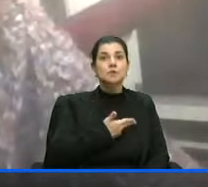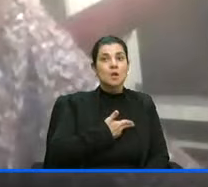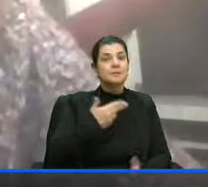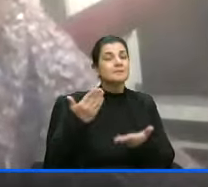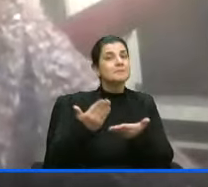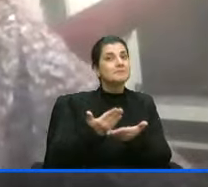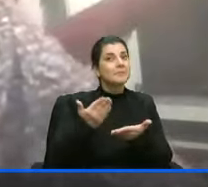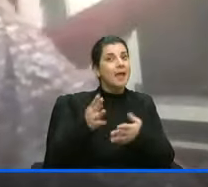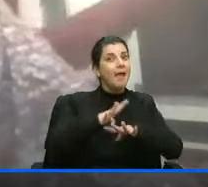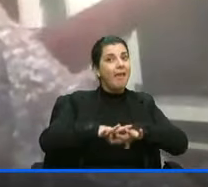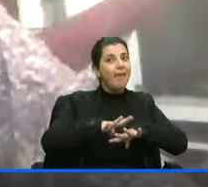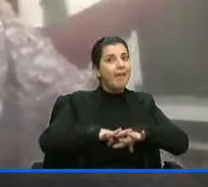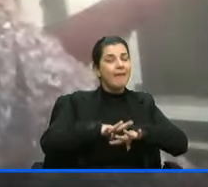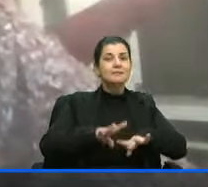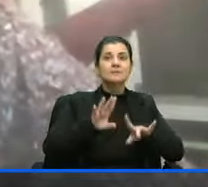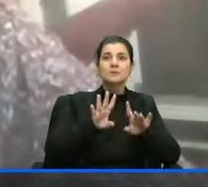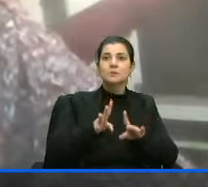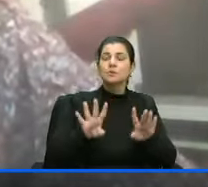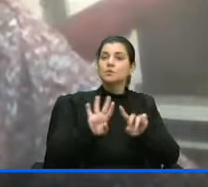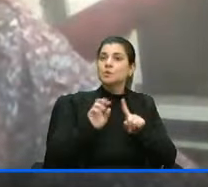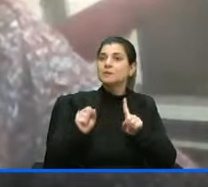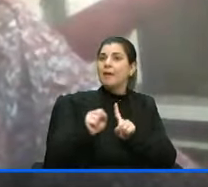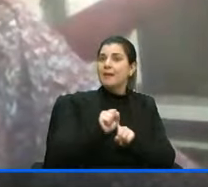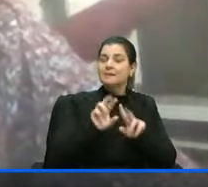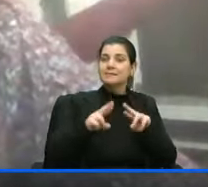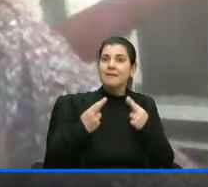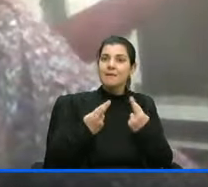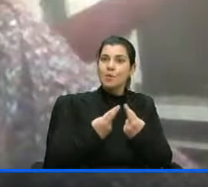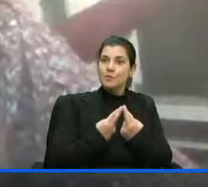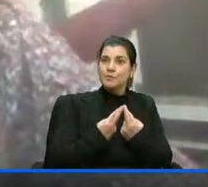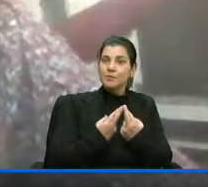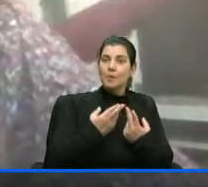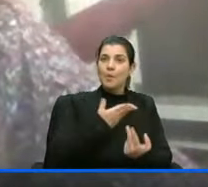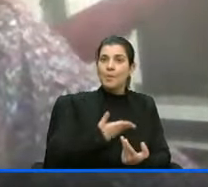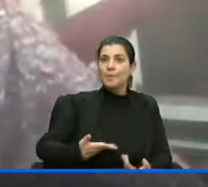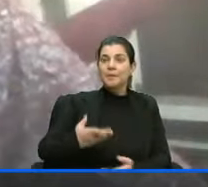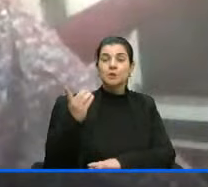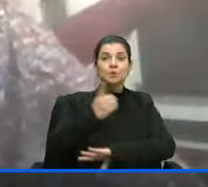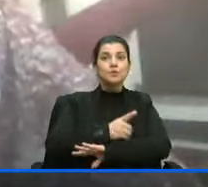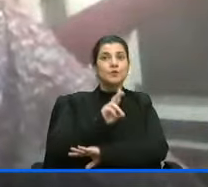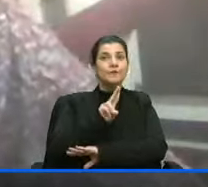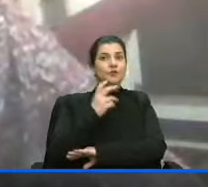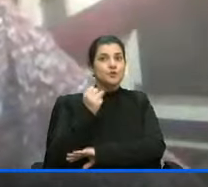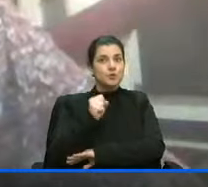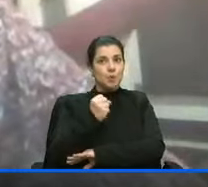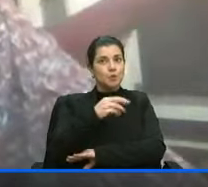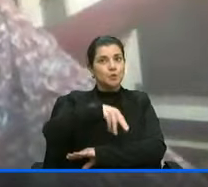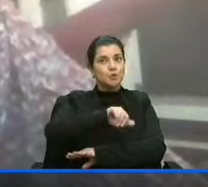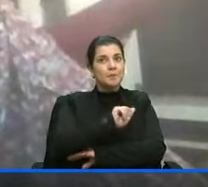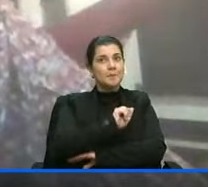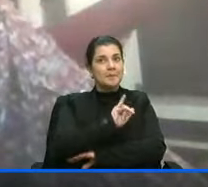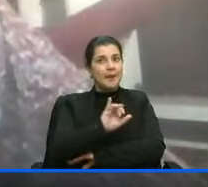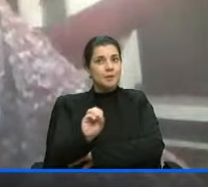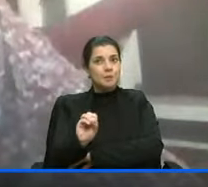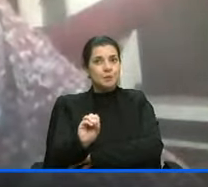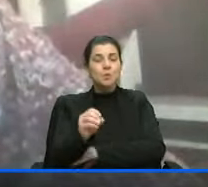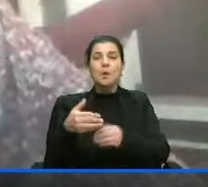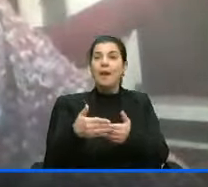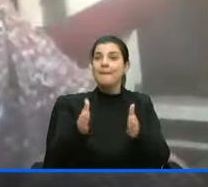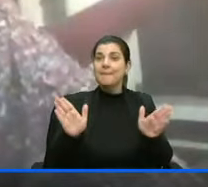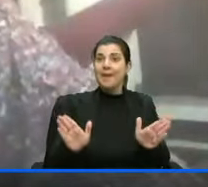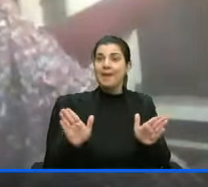páginas. Esta é a audiência pública do dia 28/5, que eu declaro aberta, da Comissão